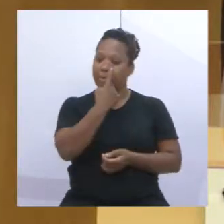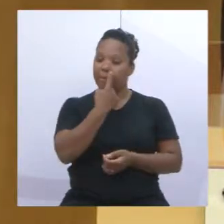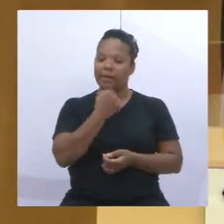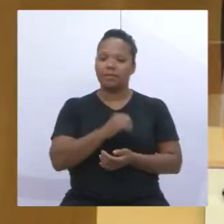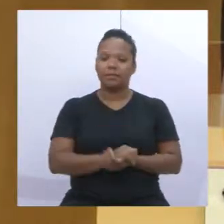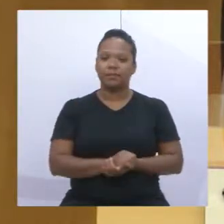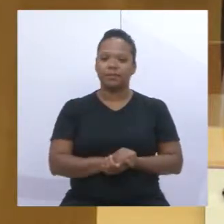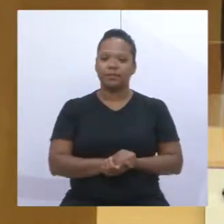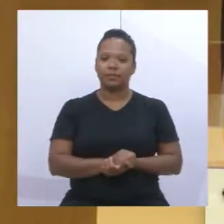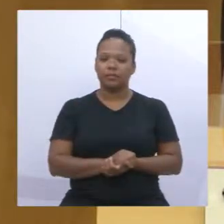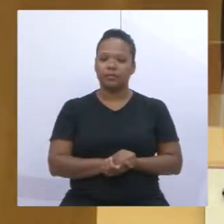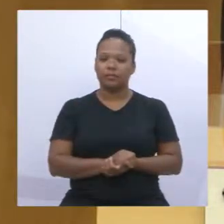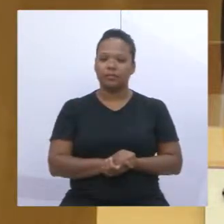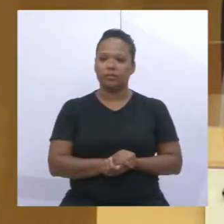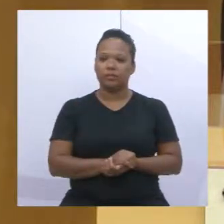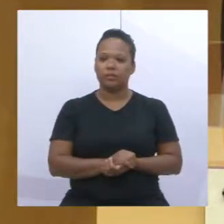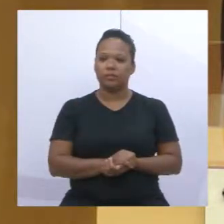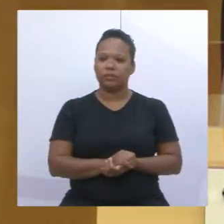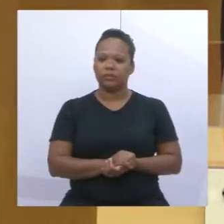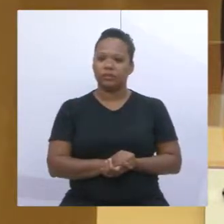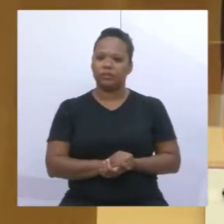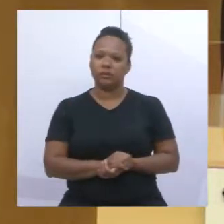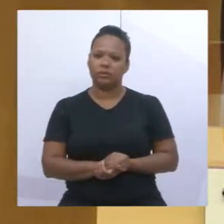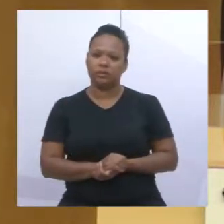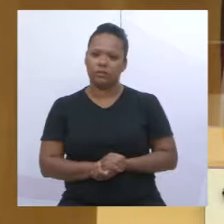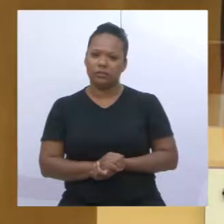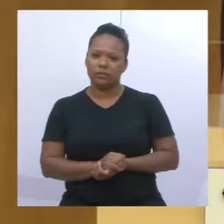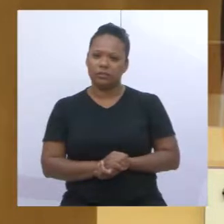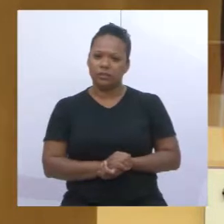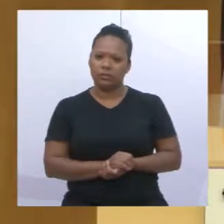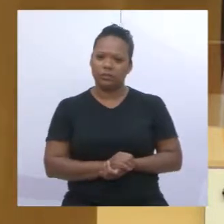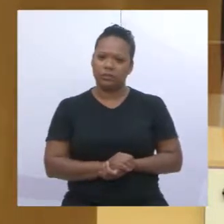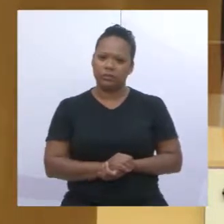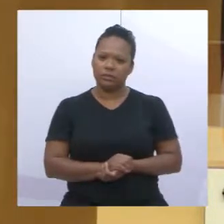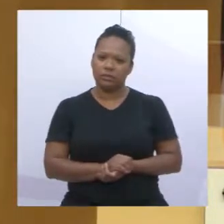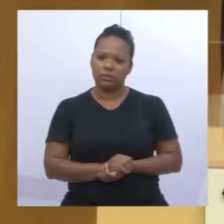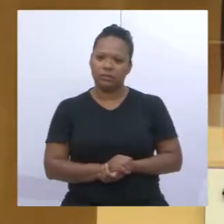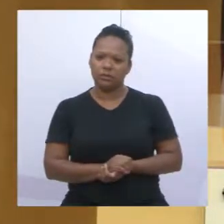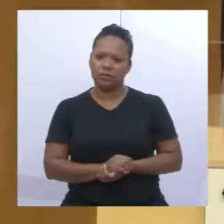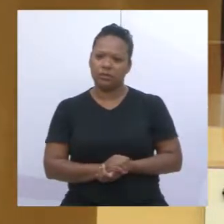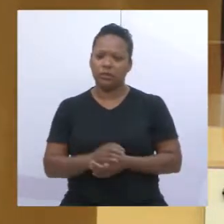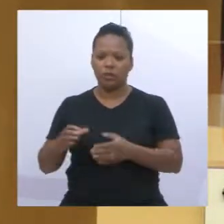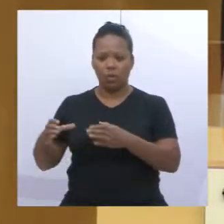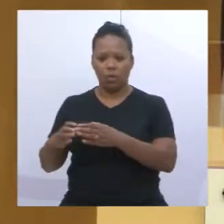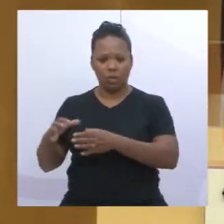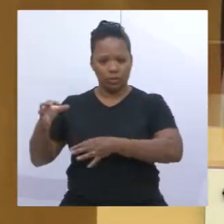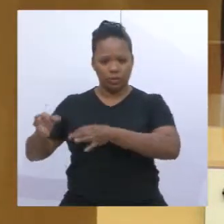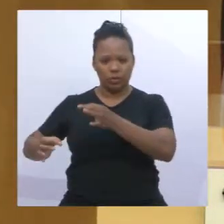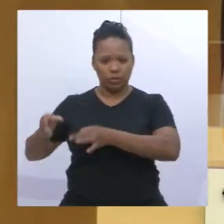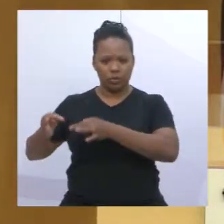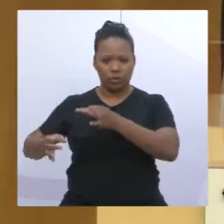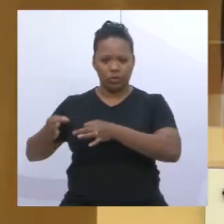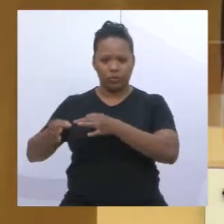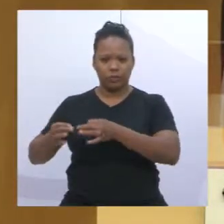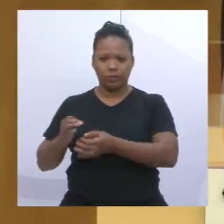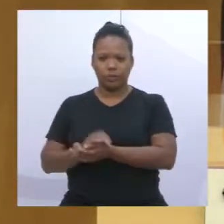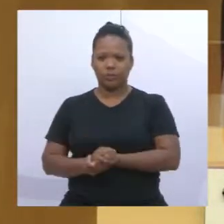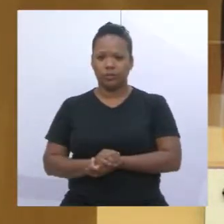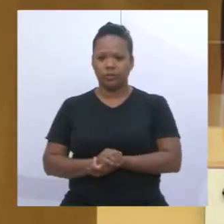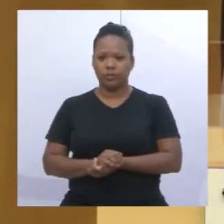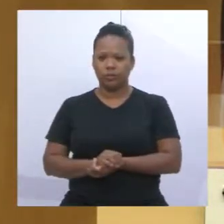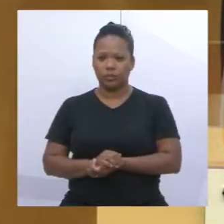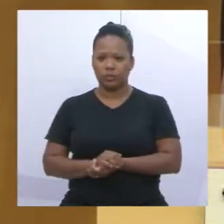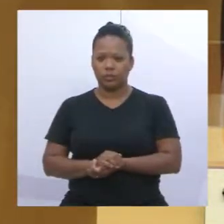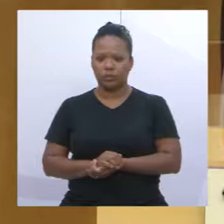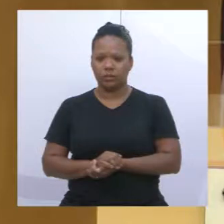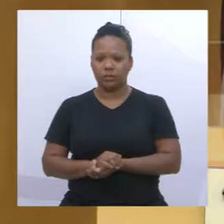SUS é definido, antes que tenha alguma dúvida, o jurídico dessa casa, esse projeto ele foi desarquivado.